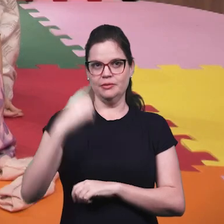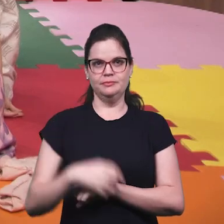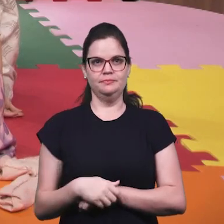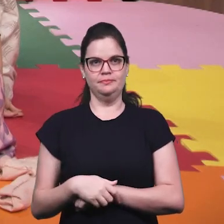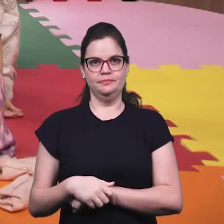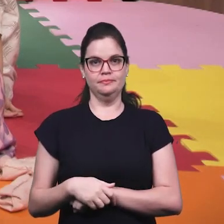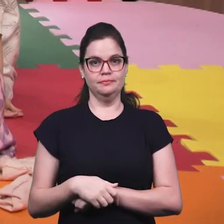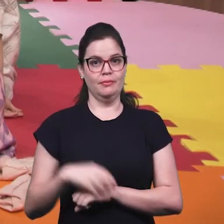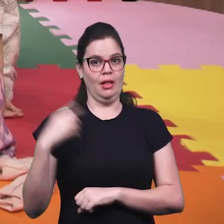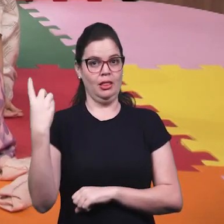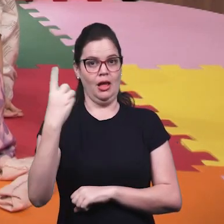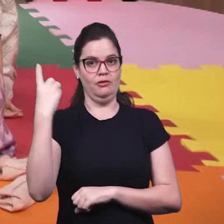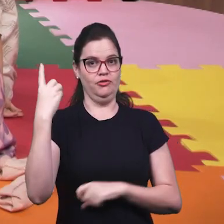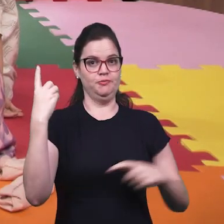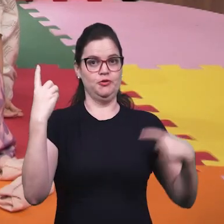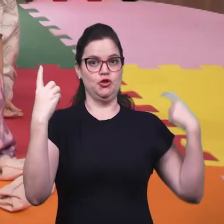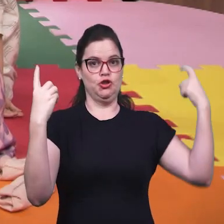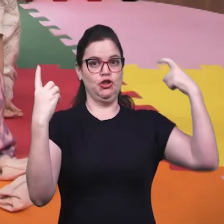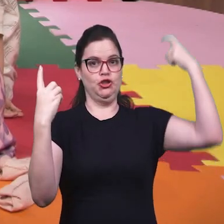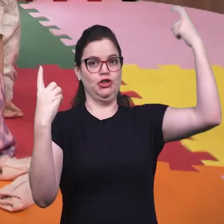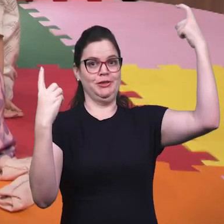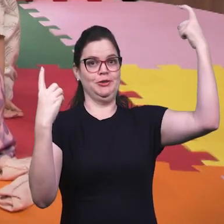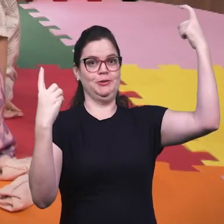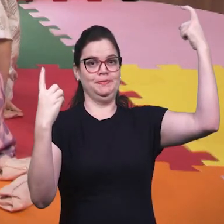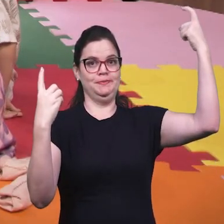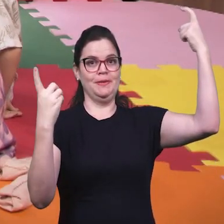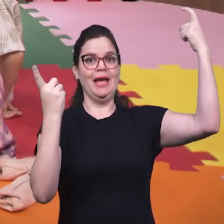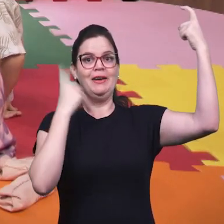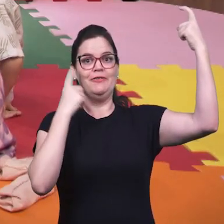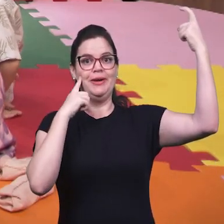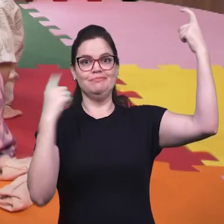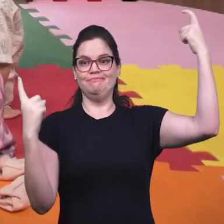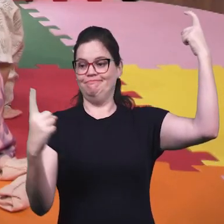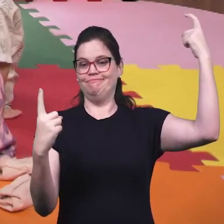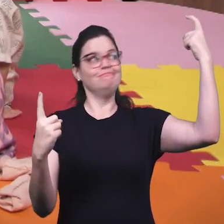e o gigante. Olha a diferença de tamanho,